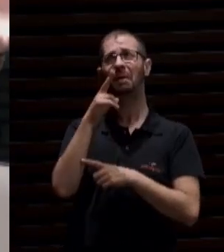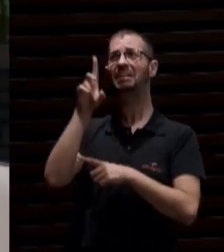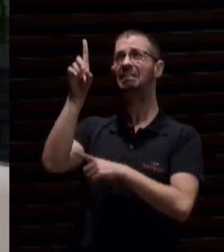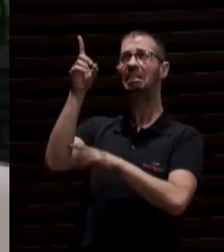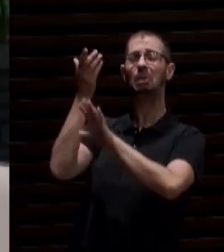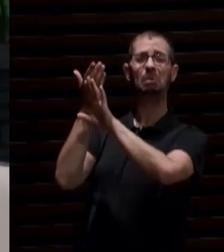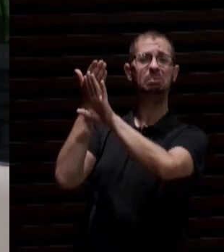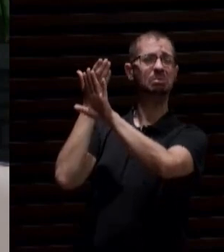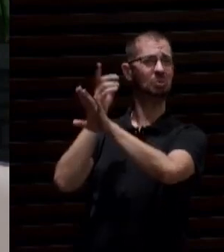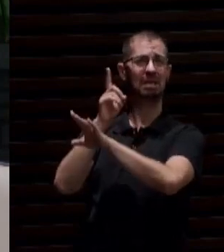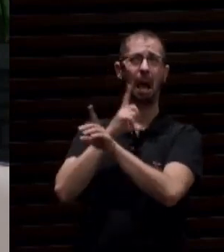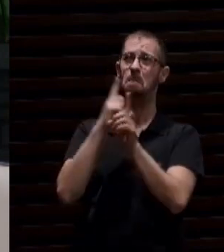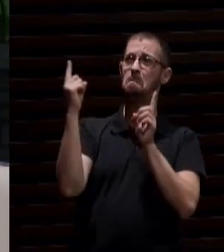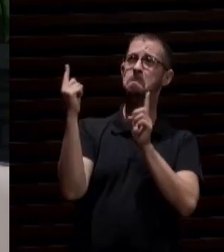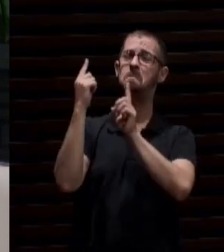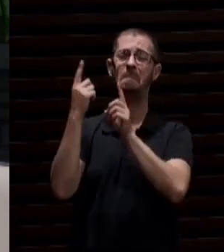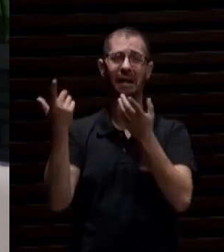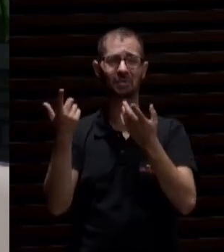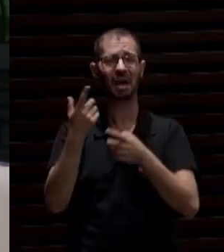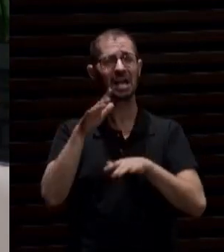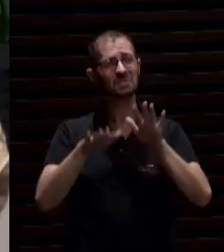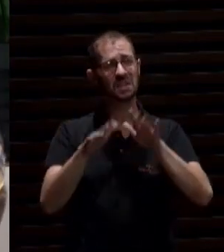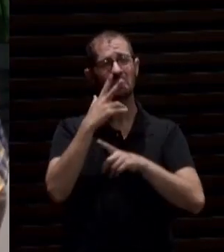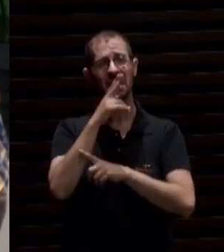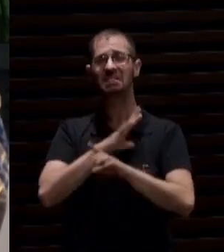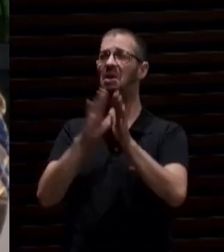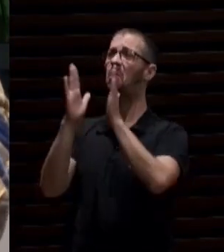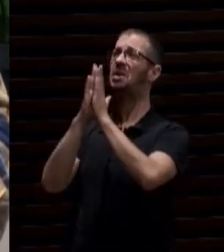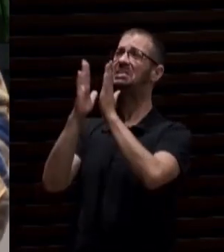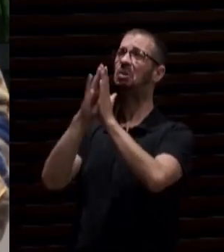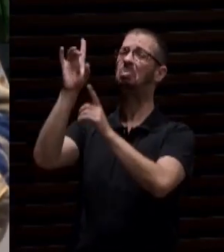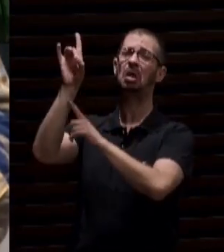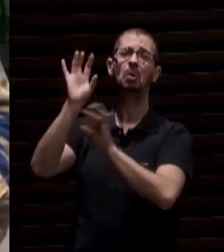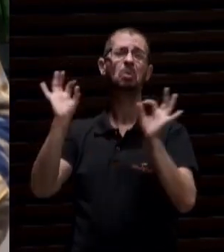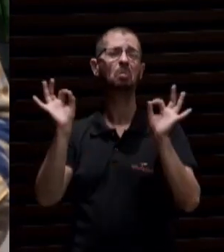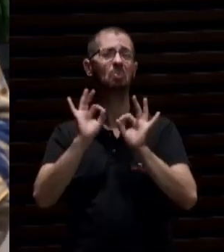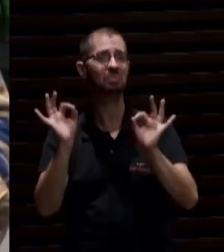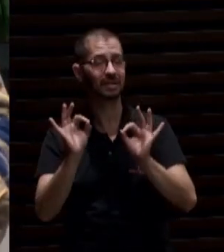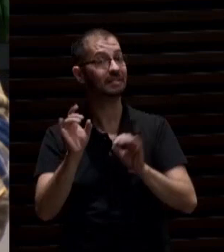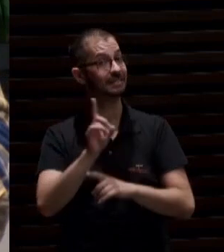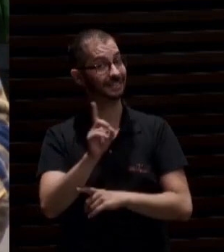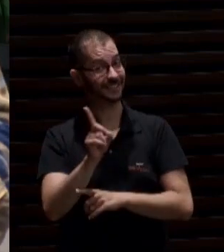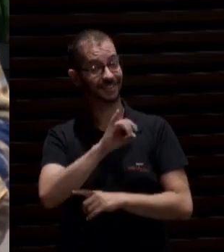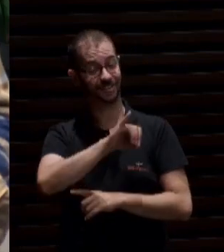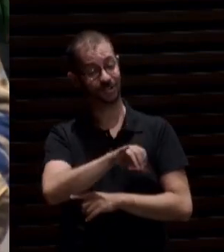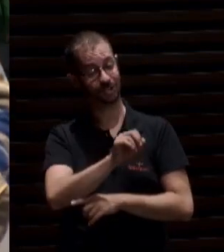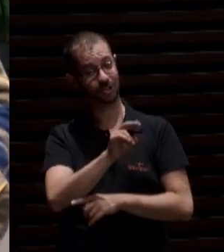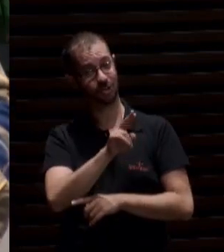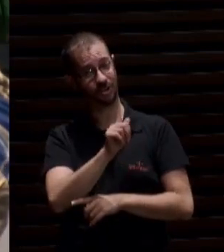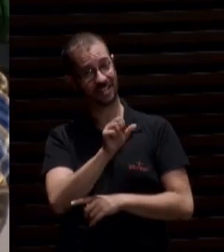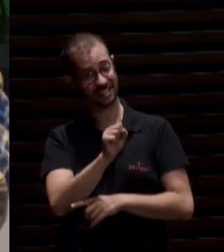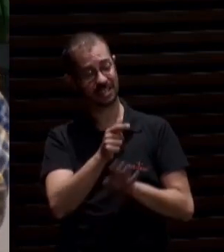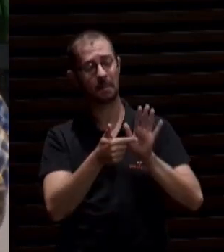está do nosso lado, ou parece que a nossa oração não pode chegar até o Senhor, mas não. Jonas nos mostra que mesmo que ele estivesse no